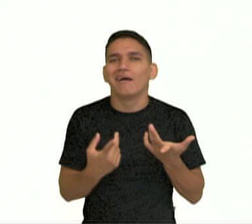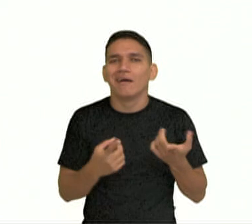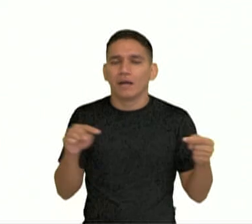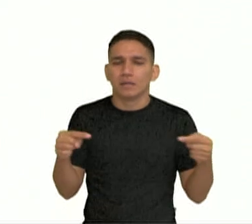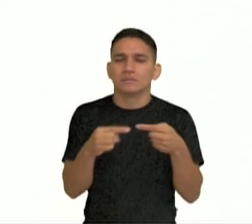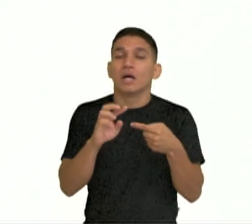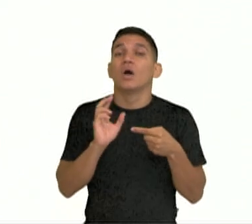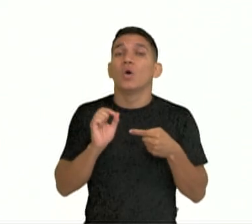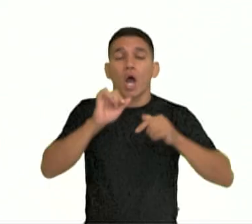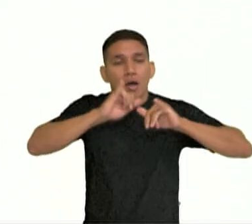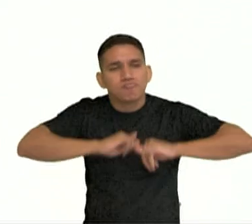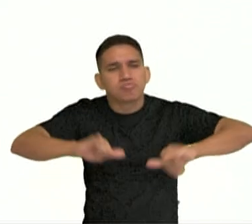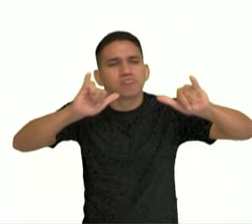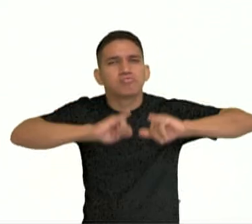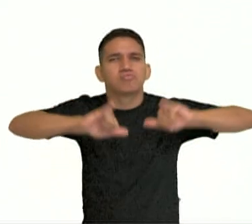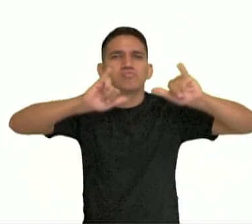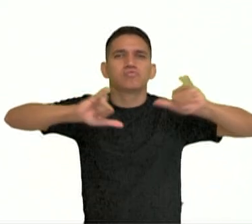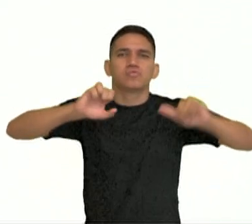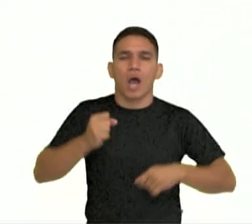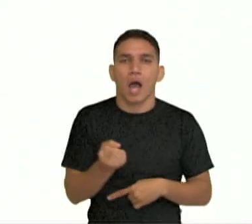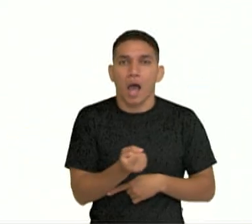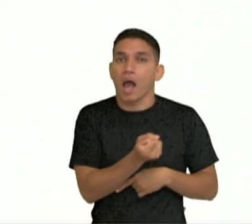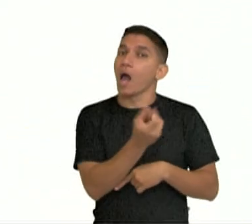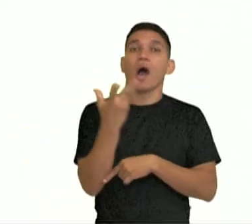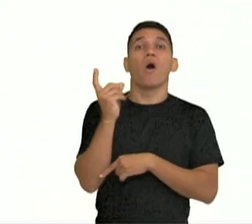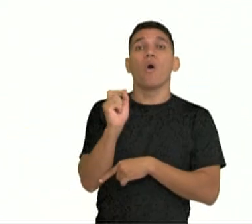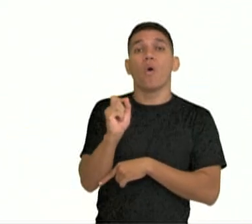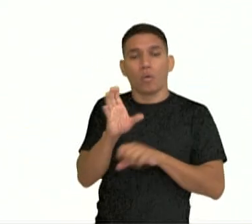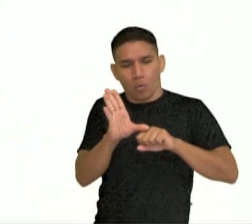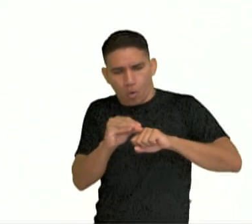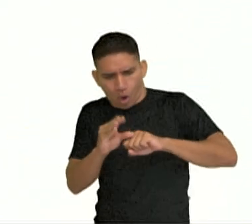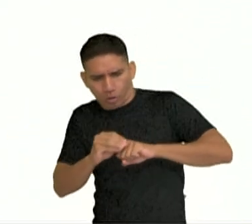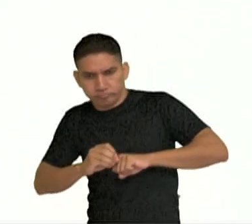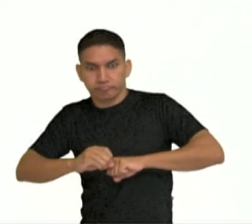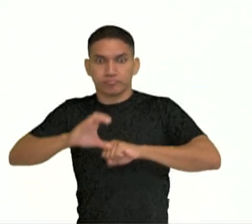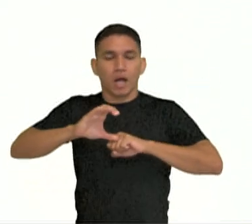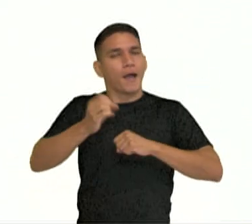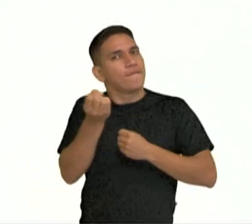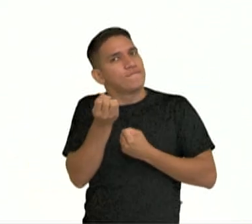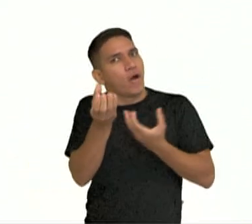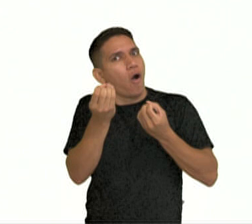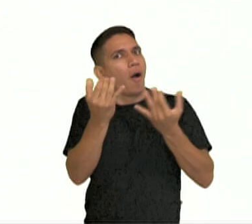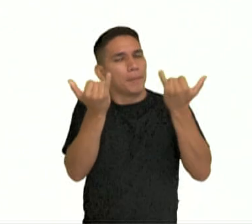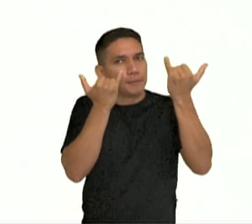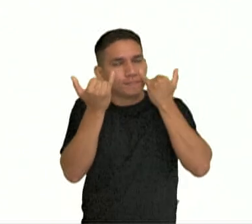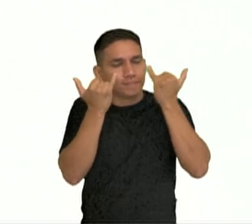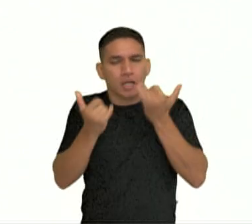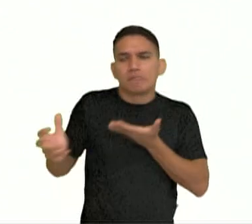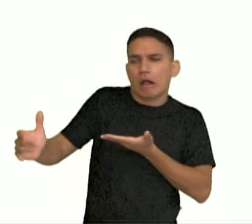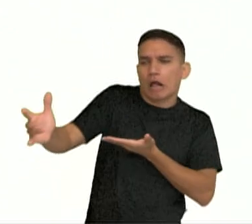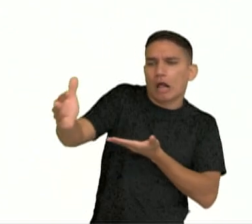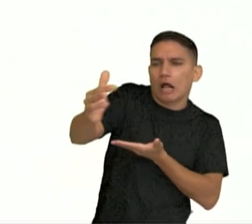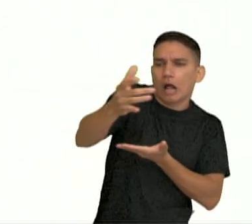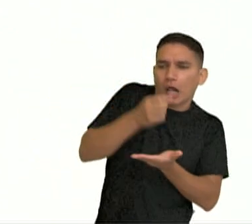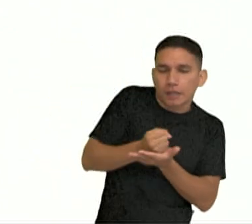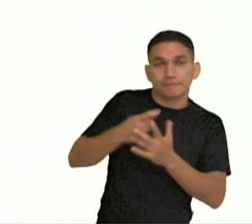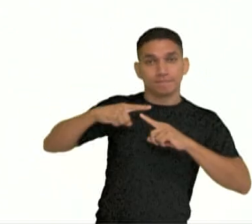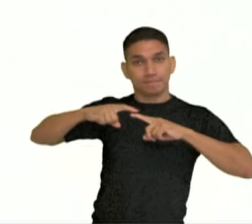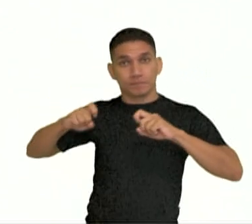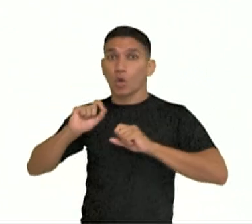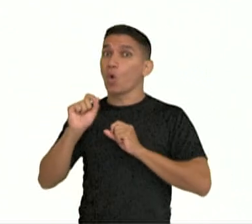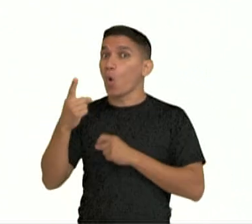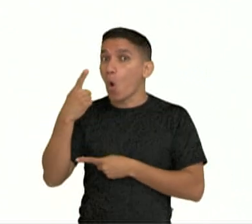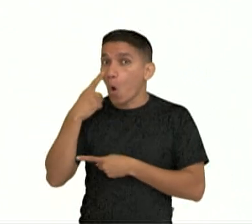que divulgam alguns conhecimentos, informações e dados científicos. Repare que